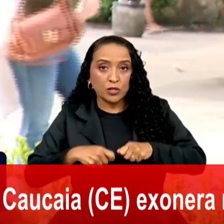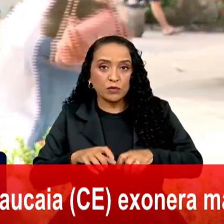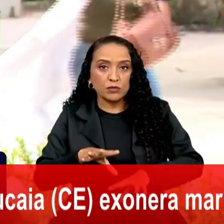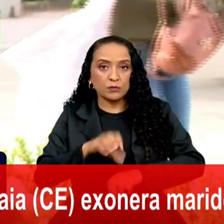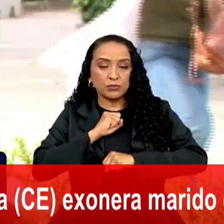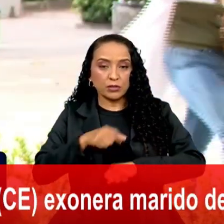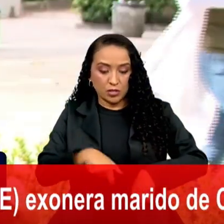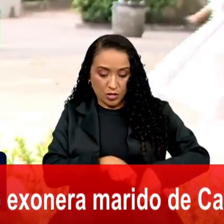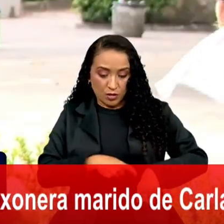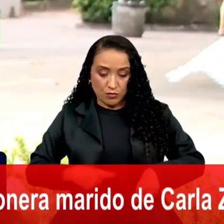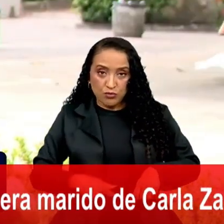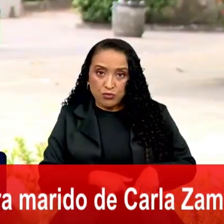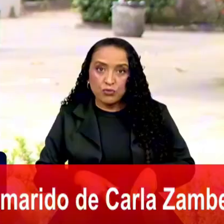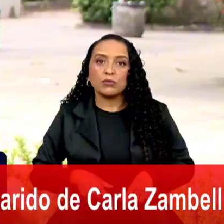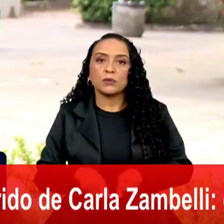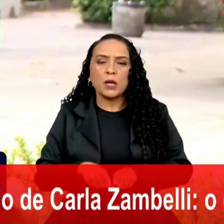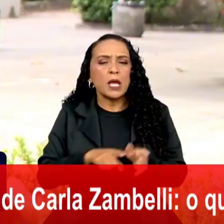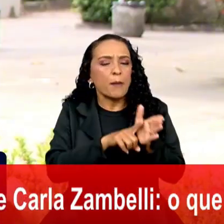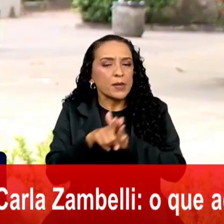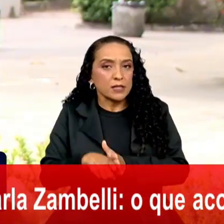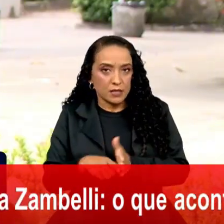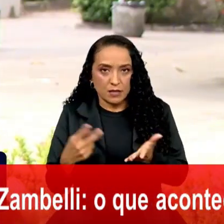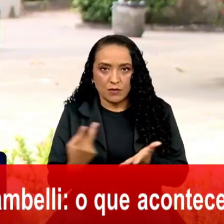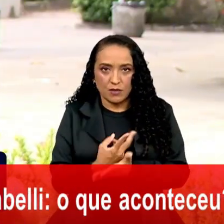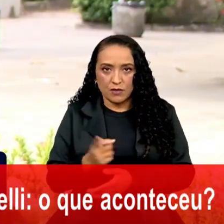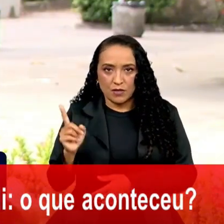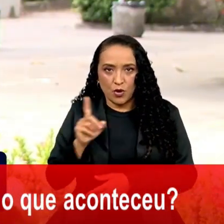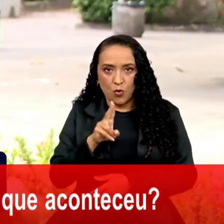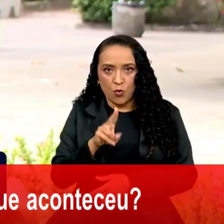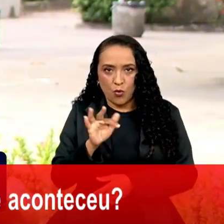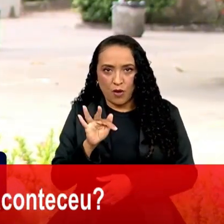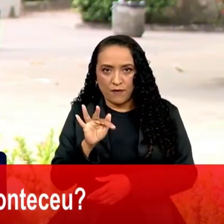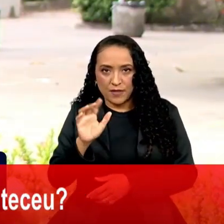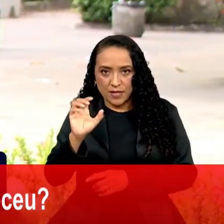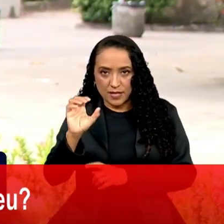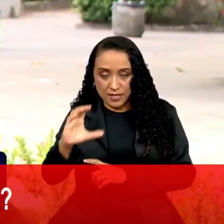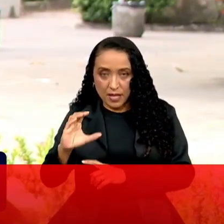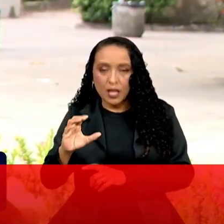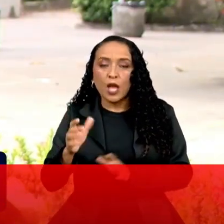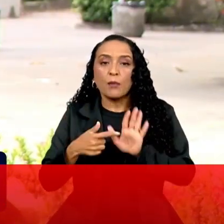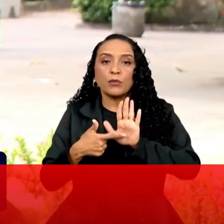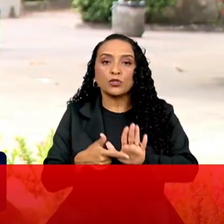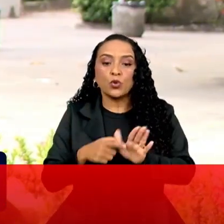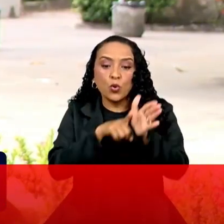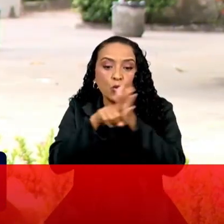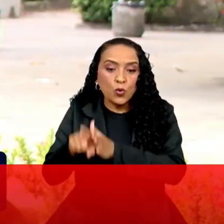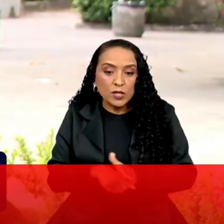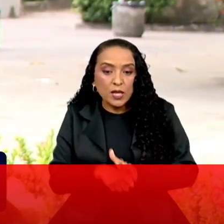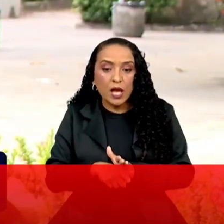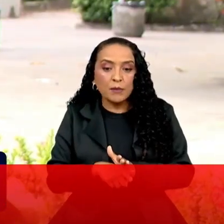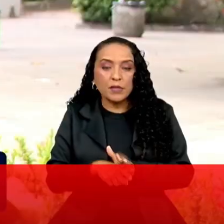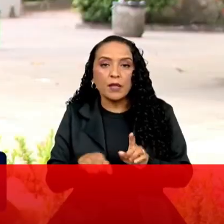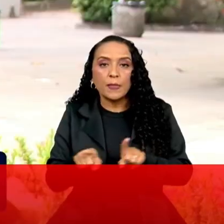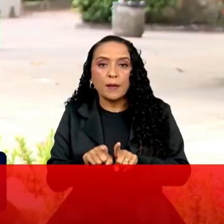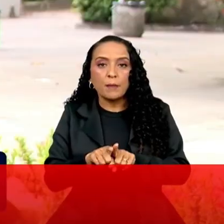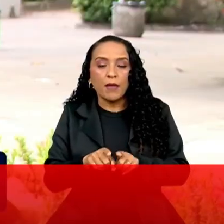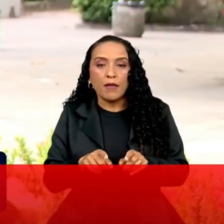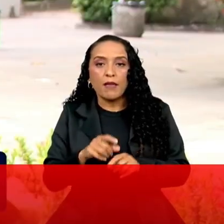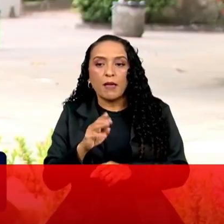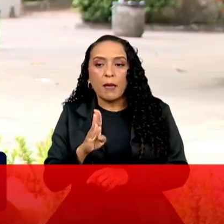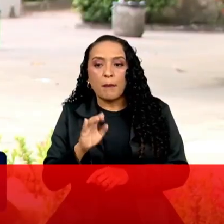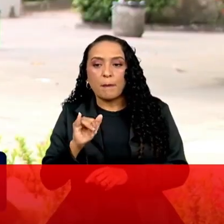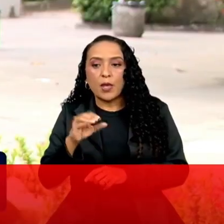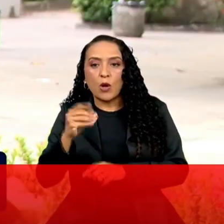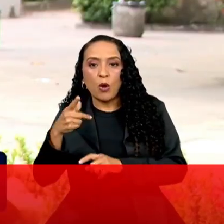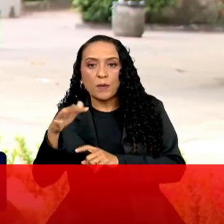sistema digestivo. E essa pesquisa realizada pela UFC mostrou por meio de exames e biópsias que o